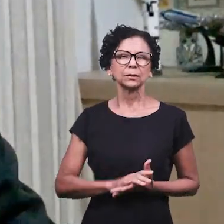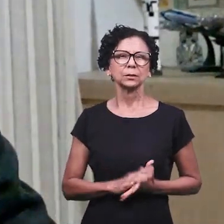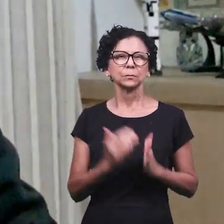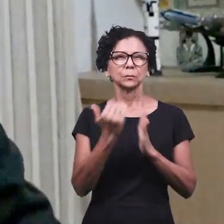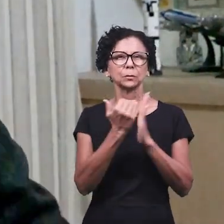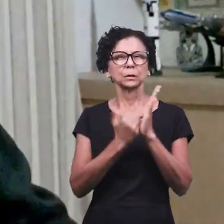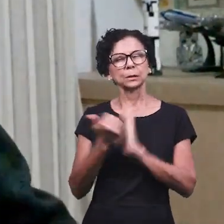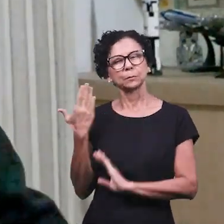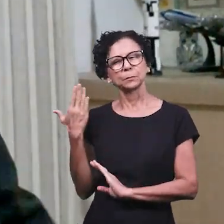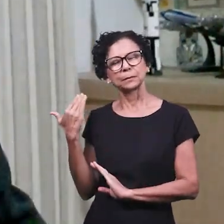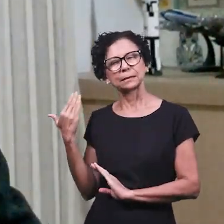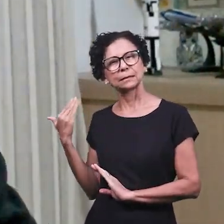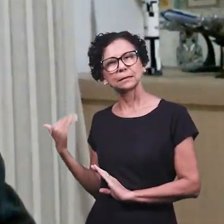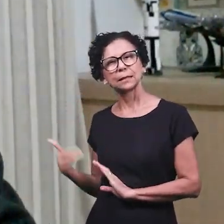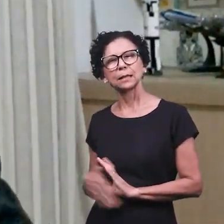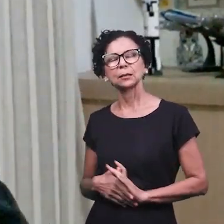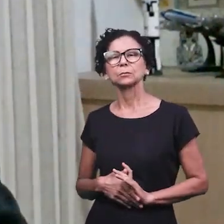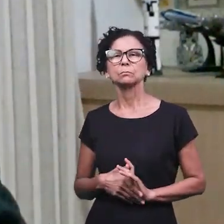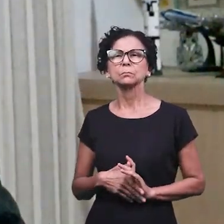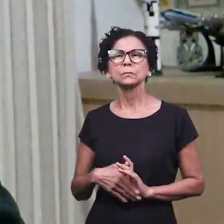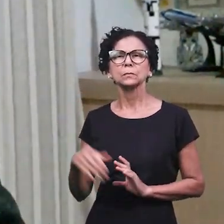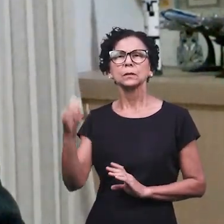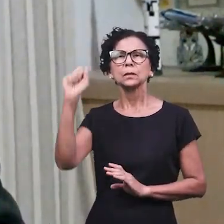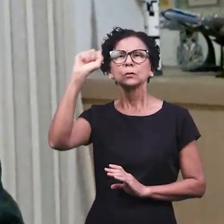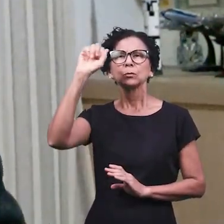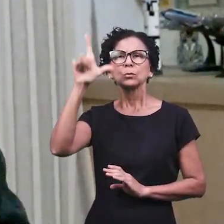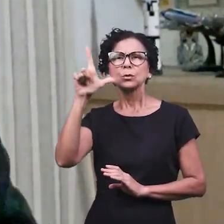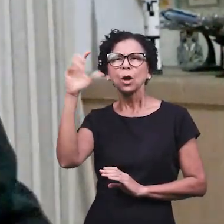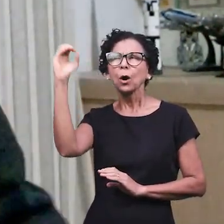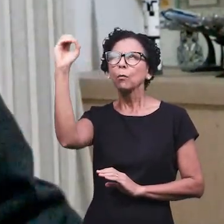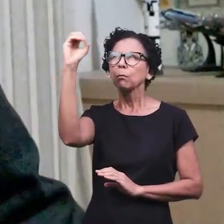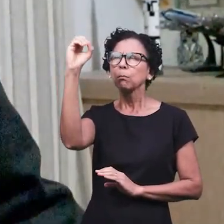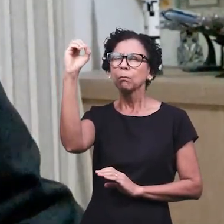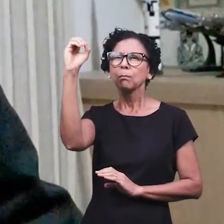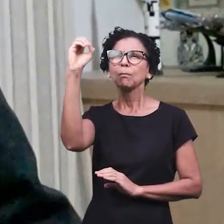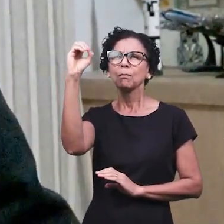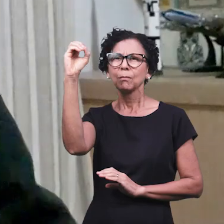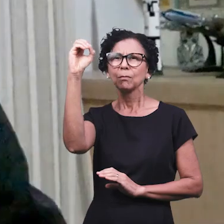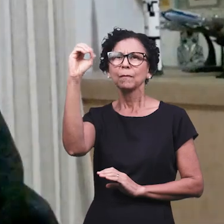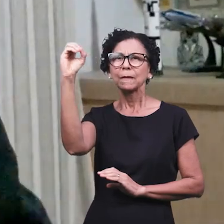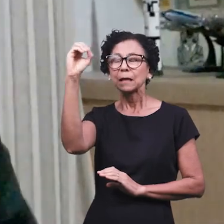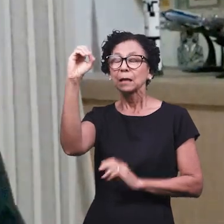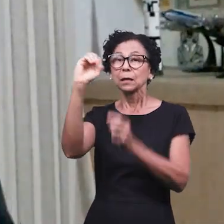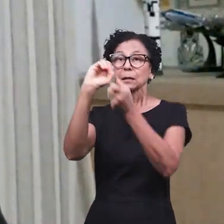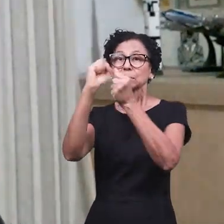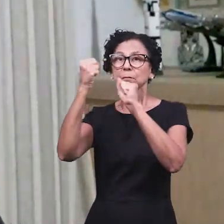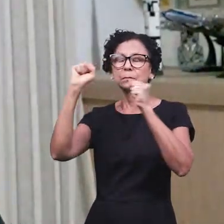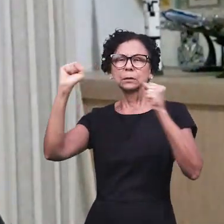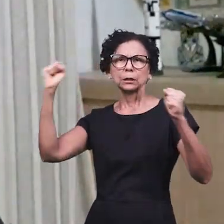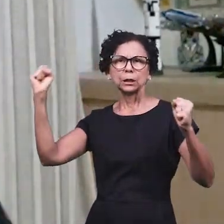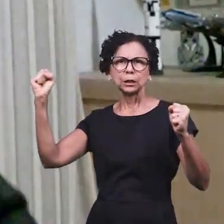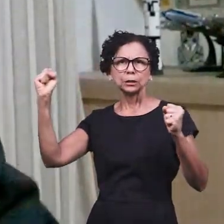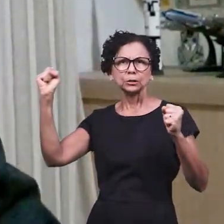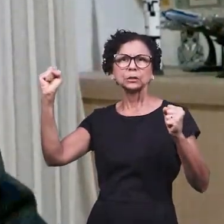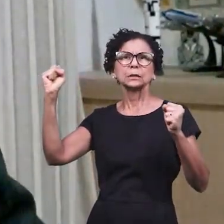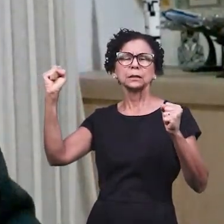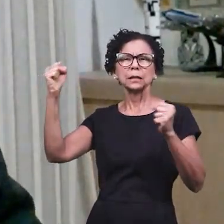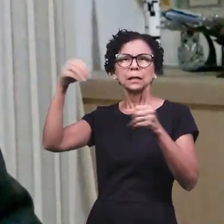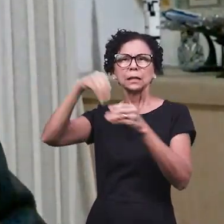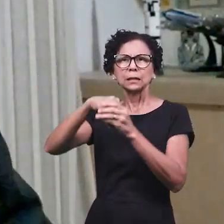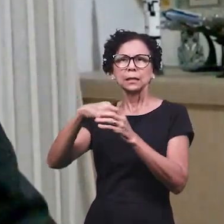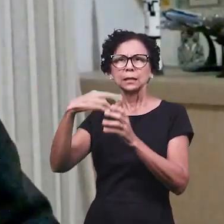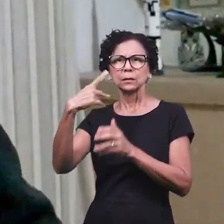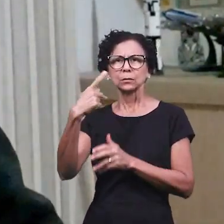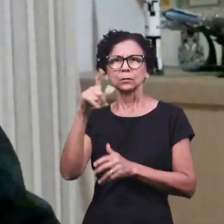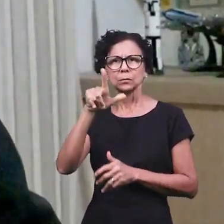episódio a respeito do Sol. Vimos que o Sol é uma grande esfera formada de plasma, que são